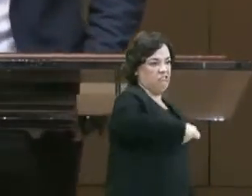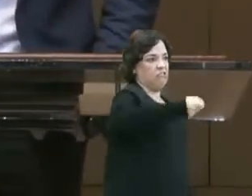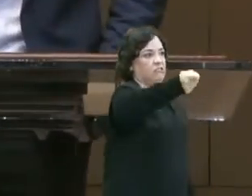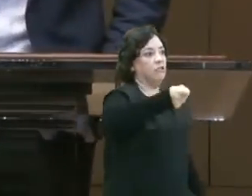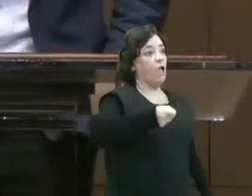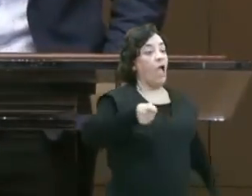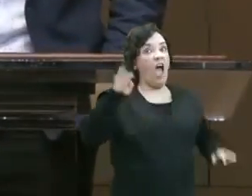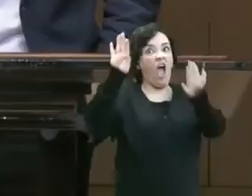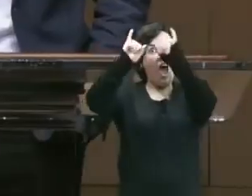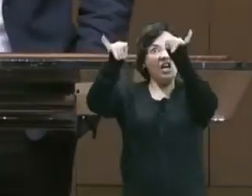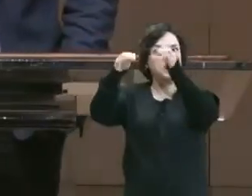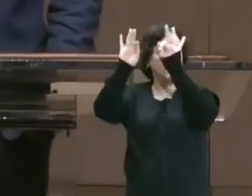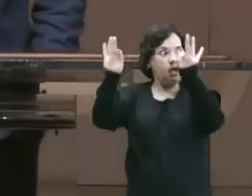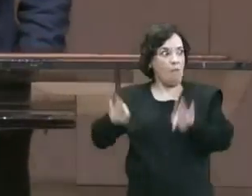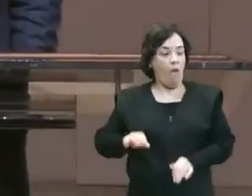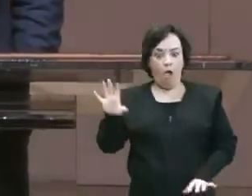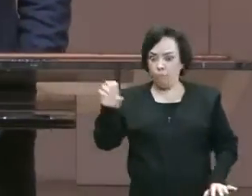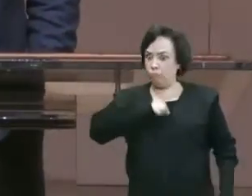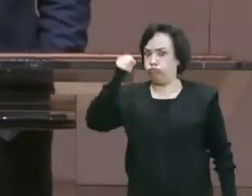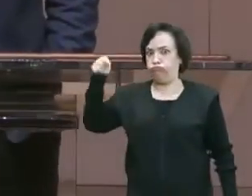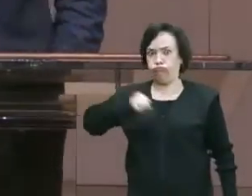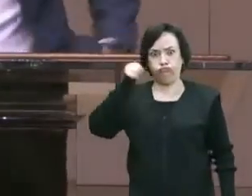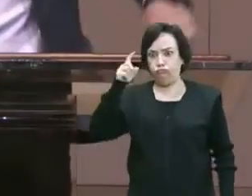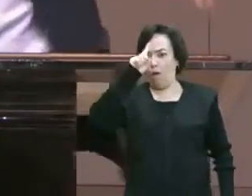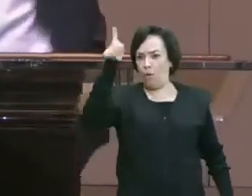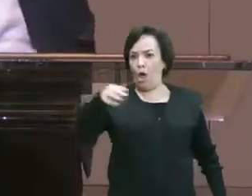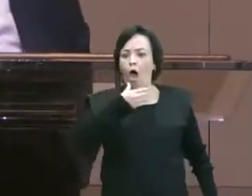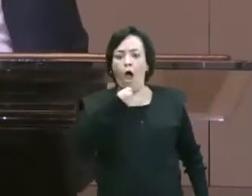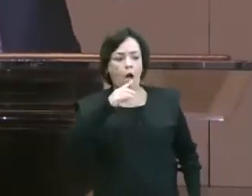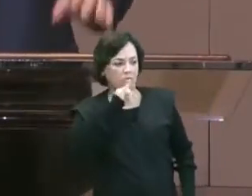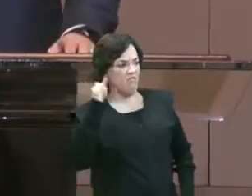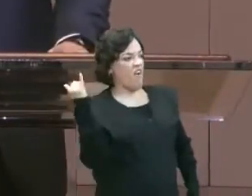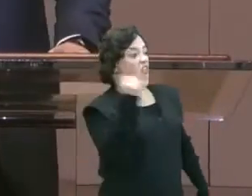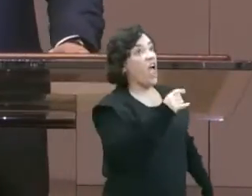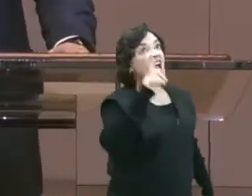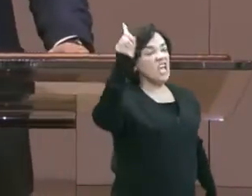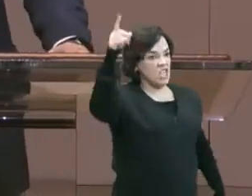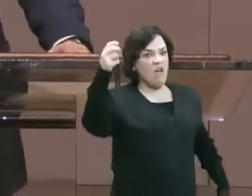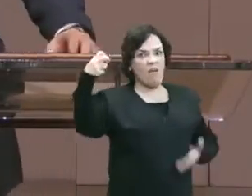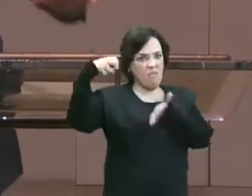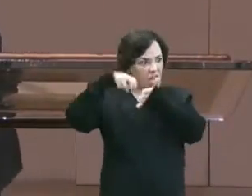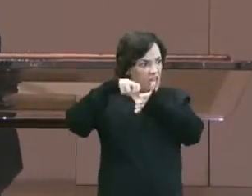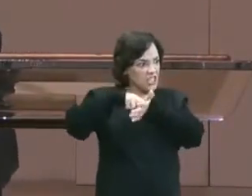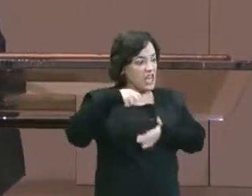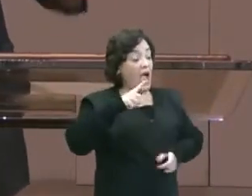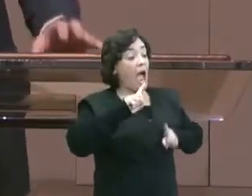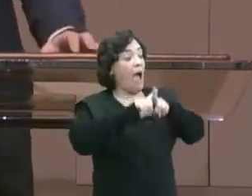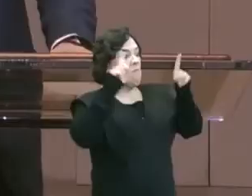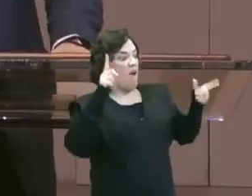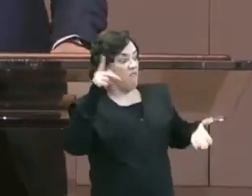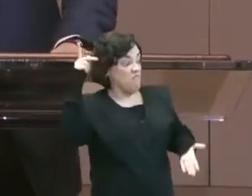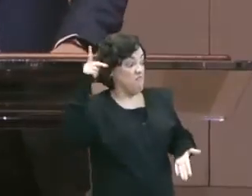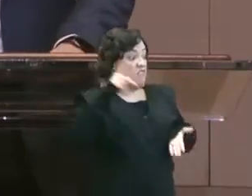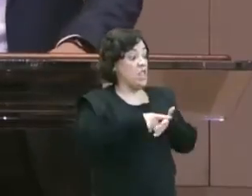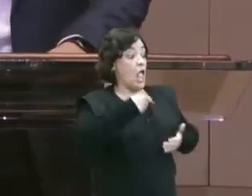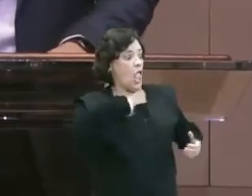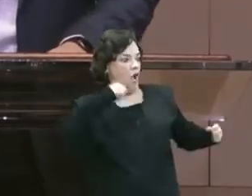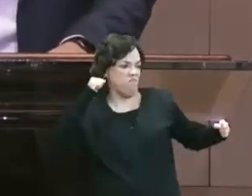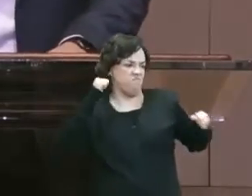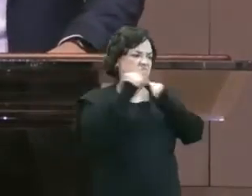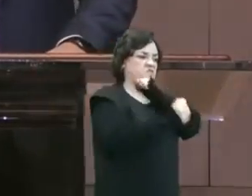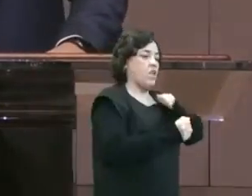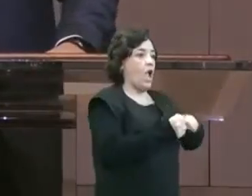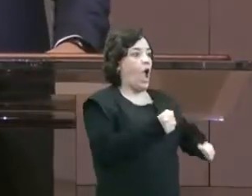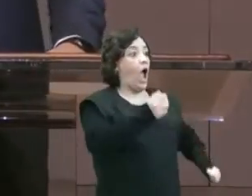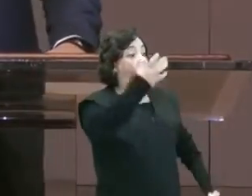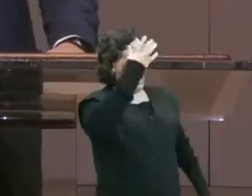mensageiro a Elias para dizer-lhe: que os deuses me castiguem com todo rigor, caso